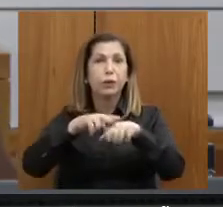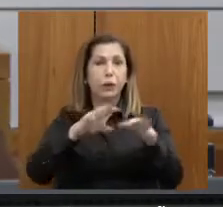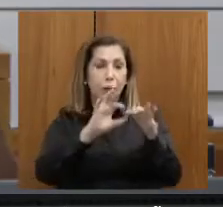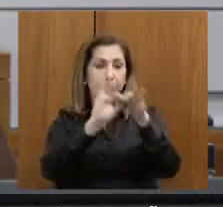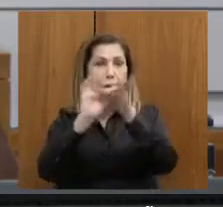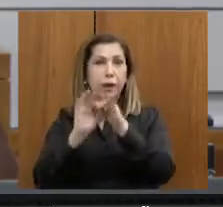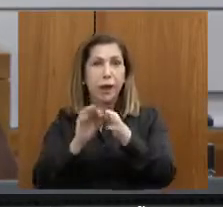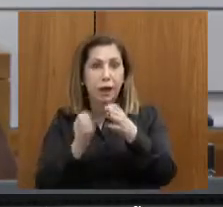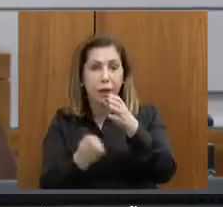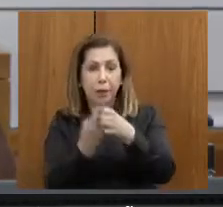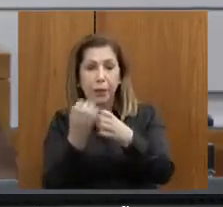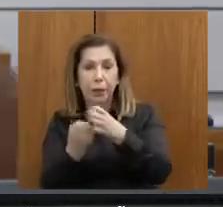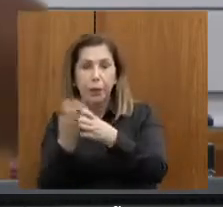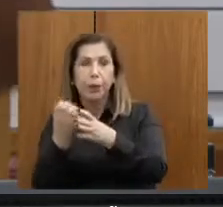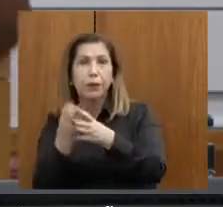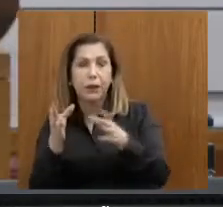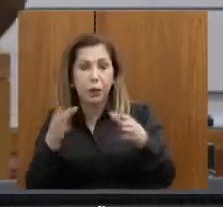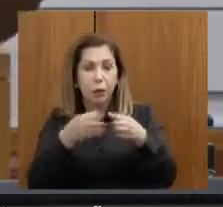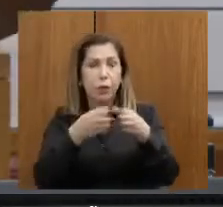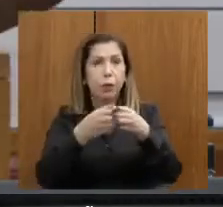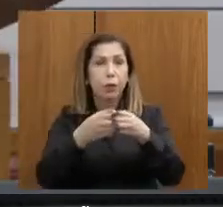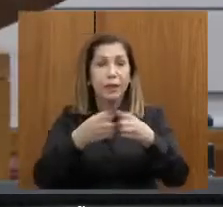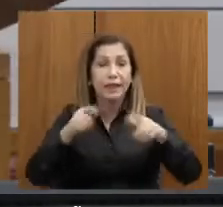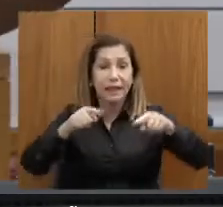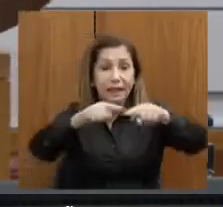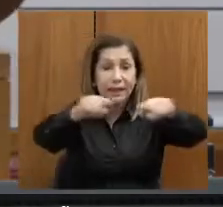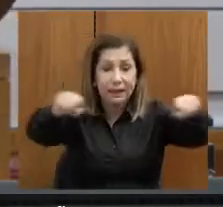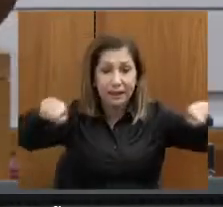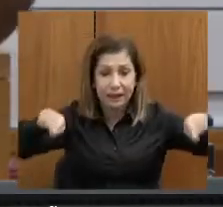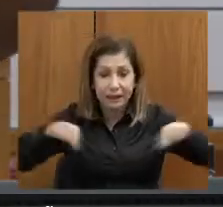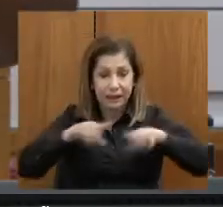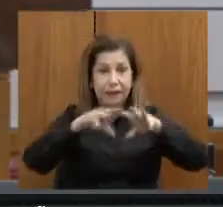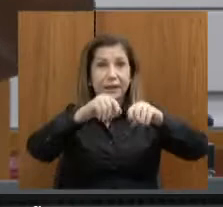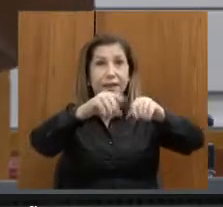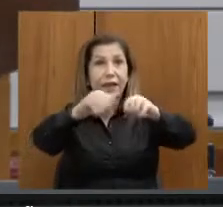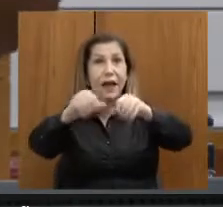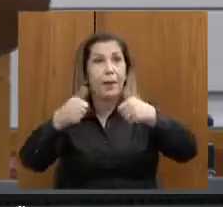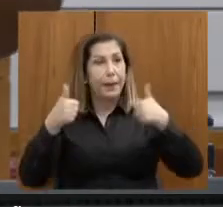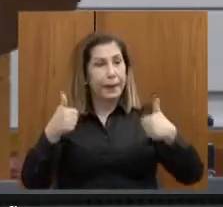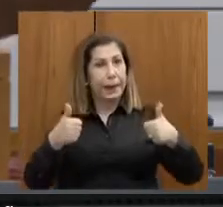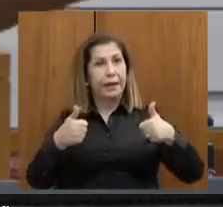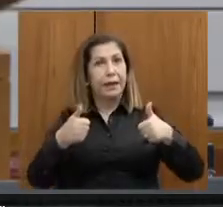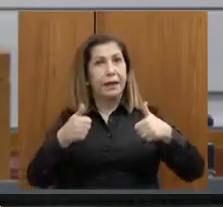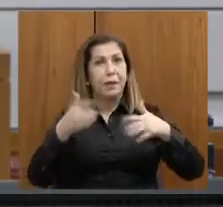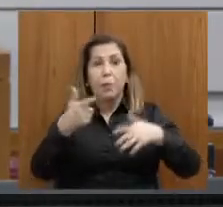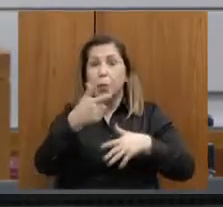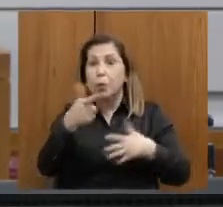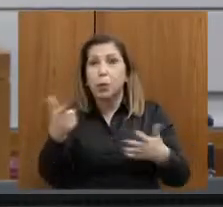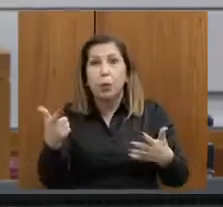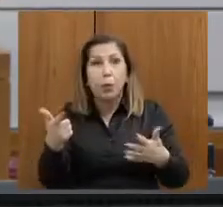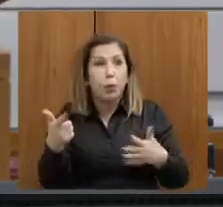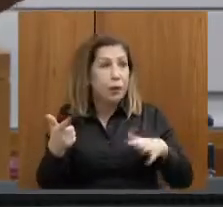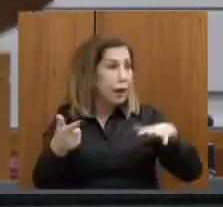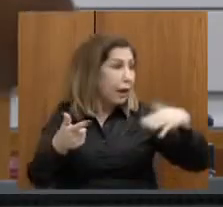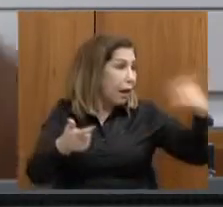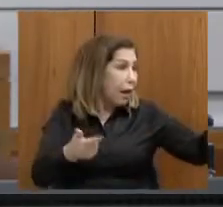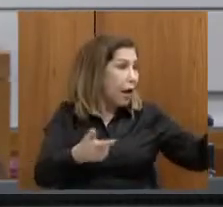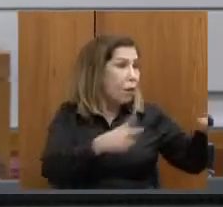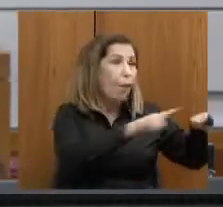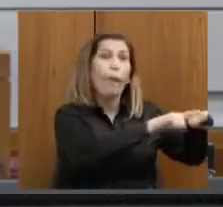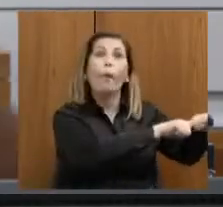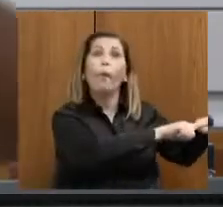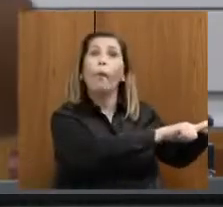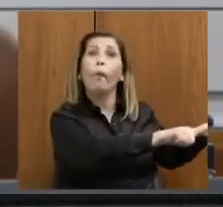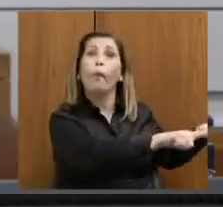unidades produtivas coletivas se você tem um quintal e você tem um quintal tudo bem mas tá você não tem um quintal tem lá do lado sua casa num terreno